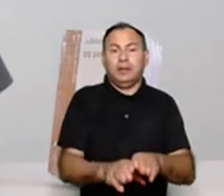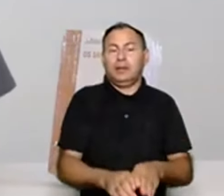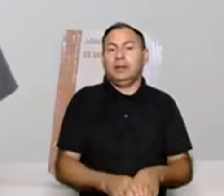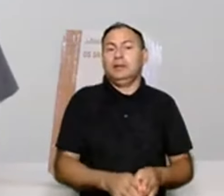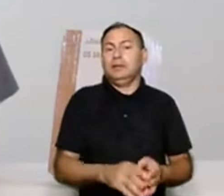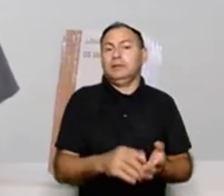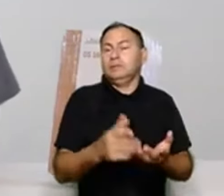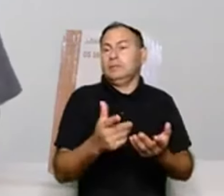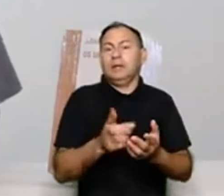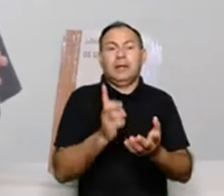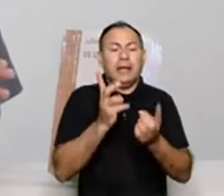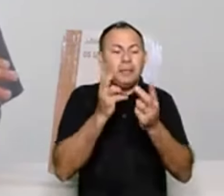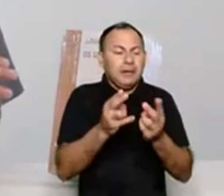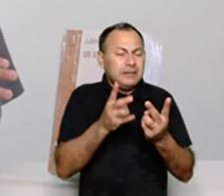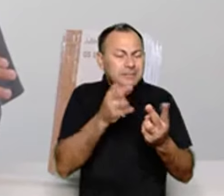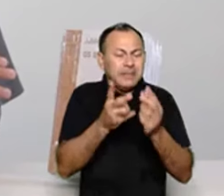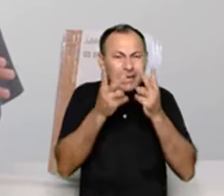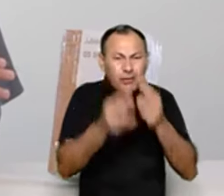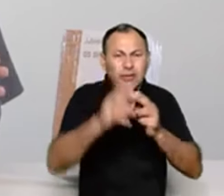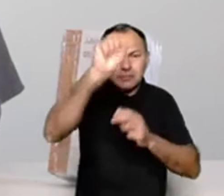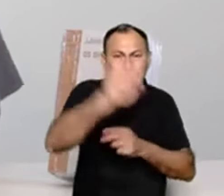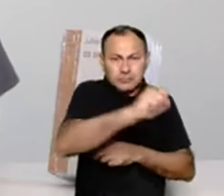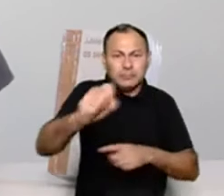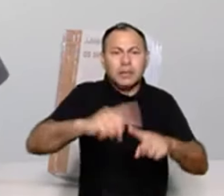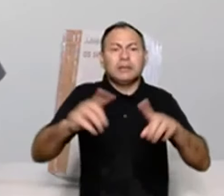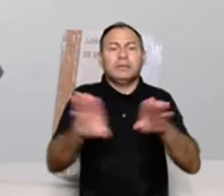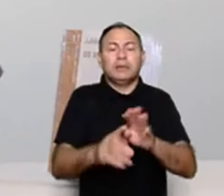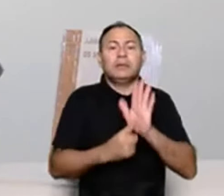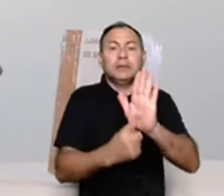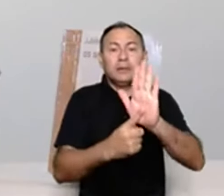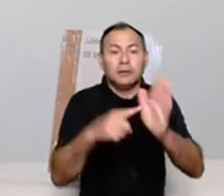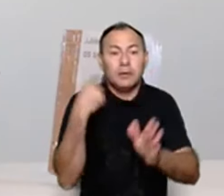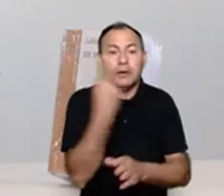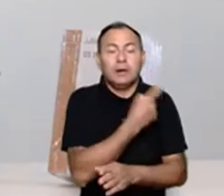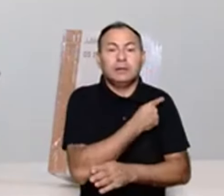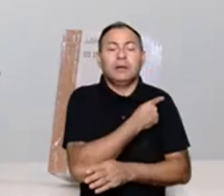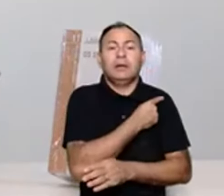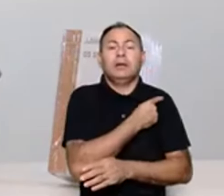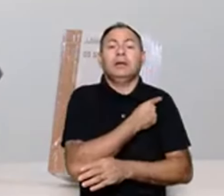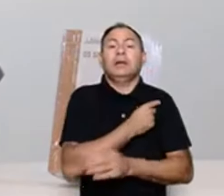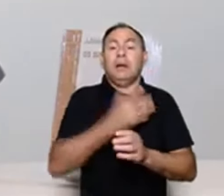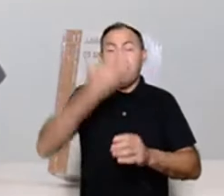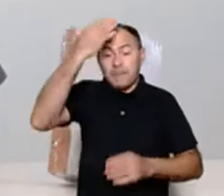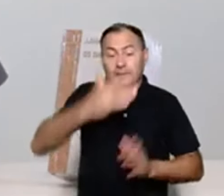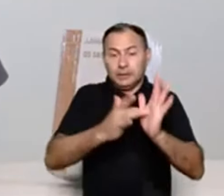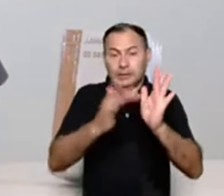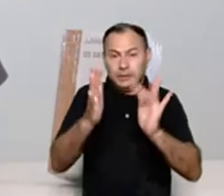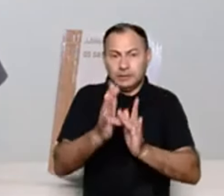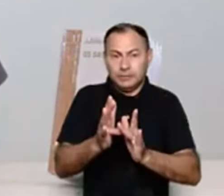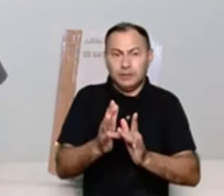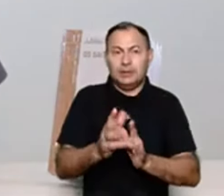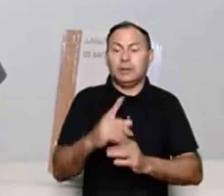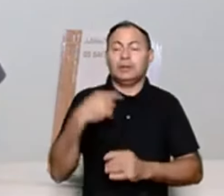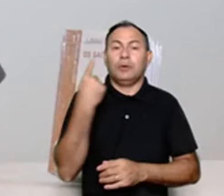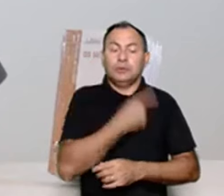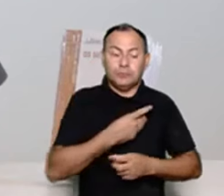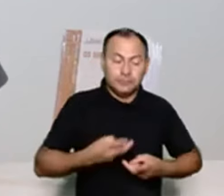não possuem a mesma eficácia dos sacramentos, mas também trazem para nós a presença de Cristo. Nós somos